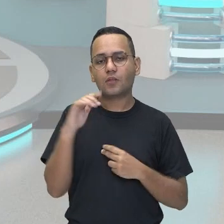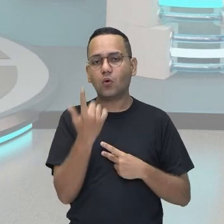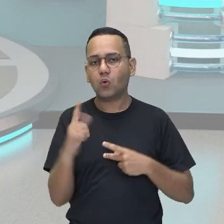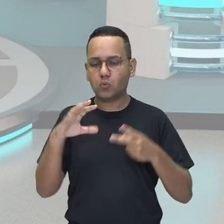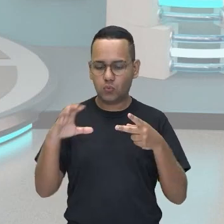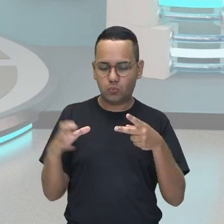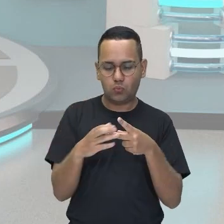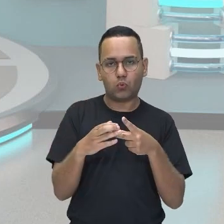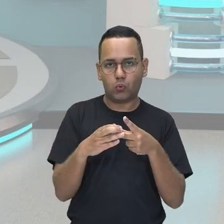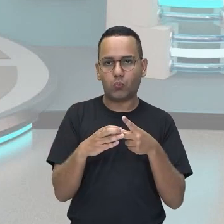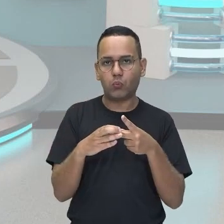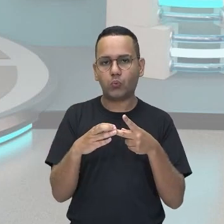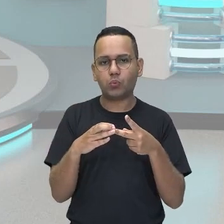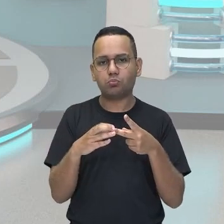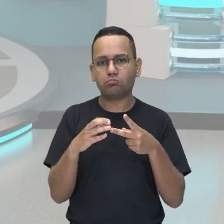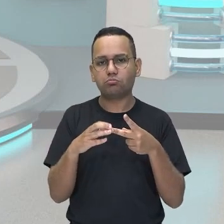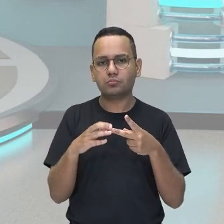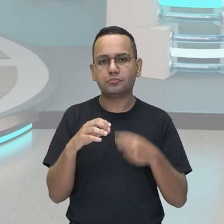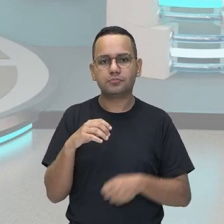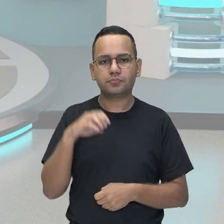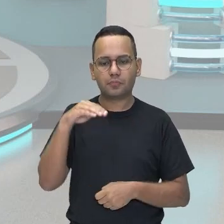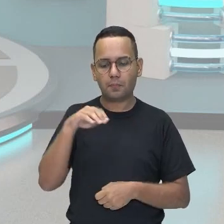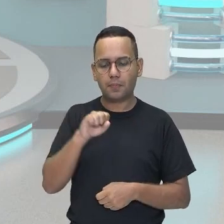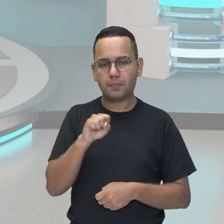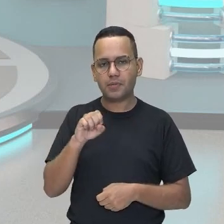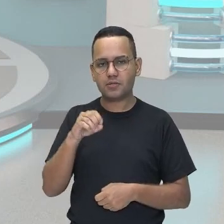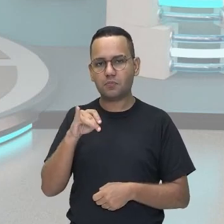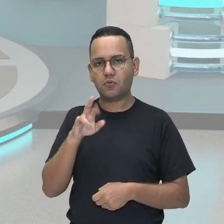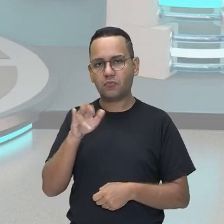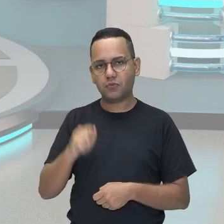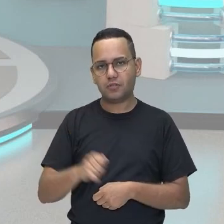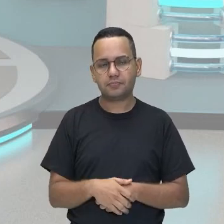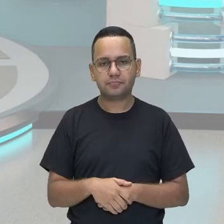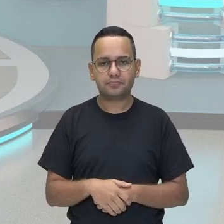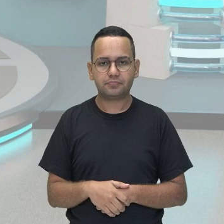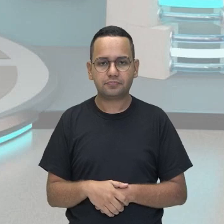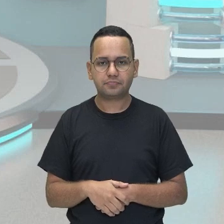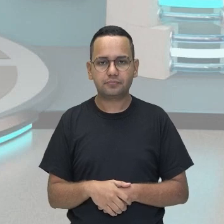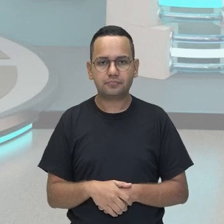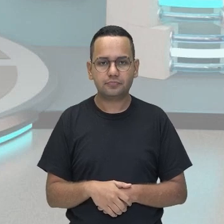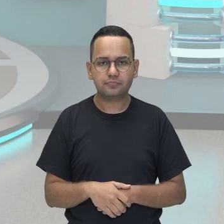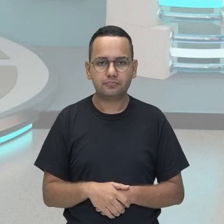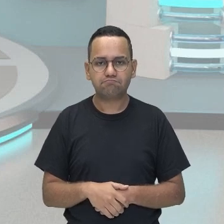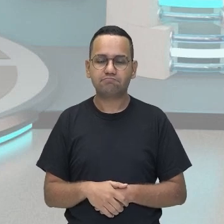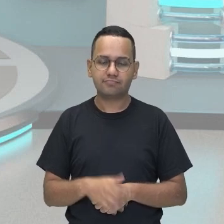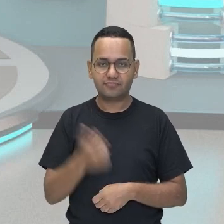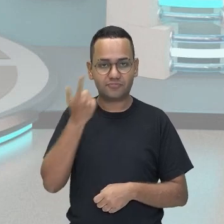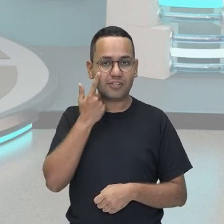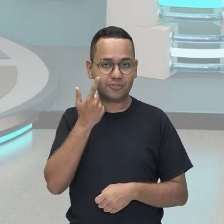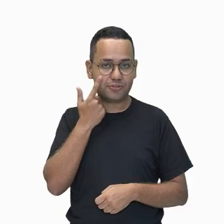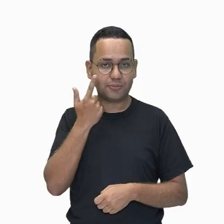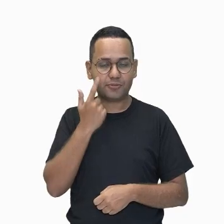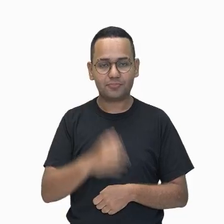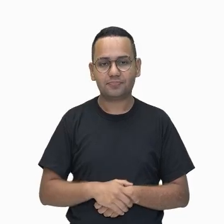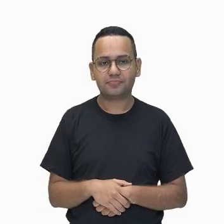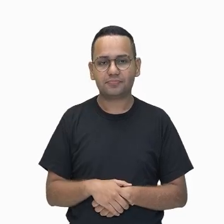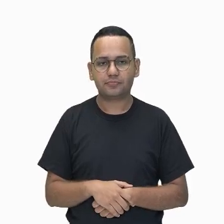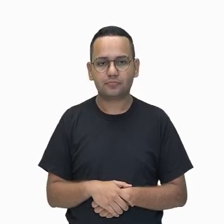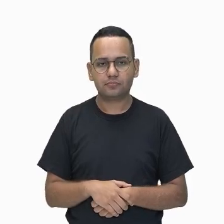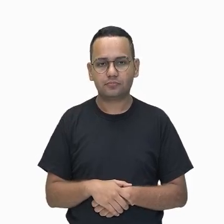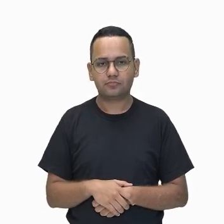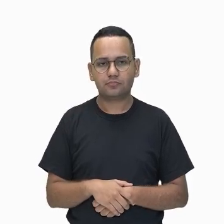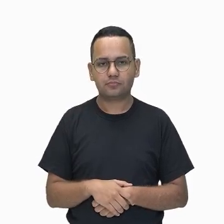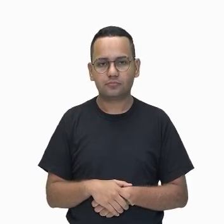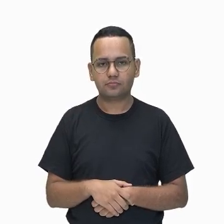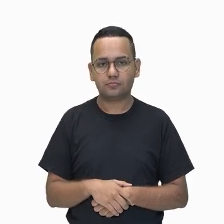grupo da classificação de Sheldon, do somatotipo, é a mesomorfia, que a gente também conhece algumas características dele aí, olha só. Ele